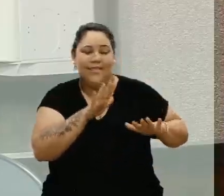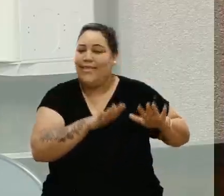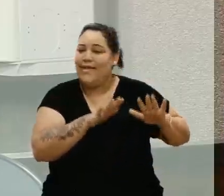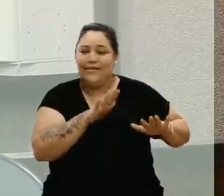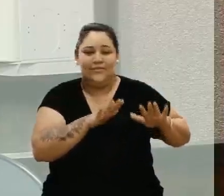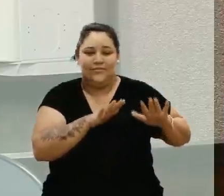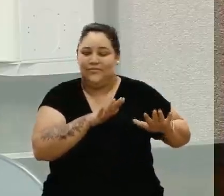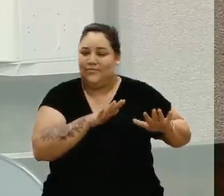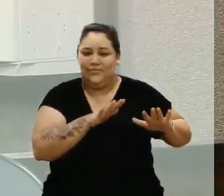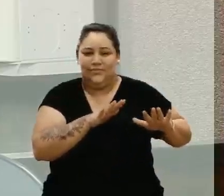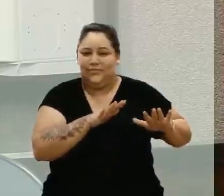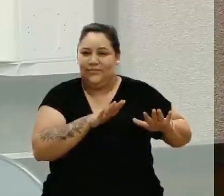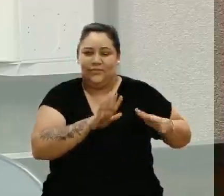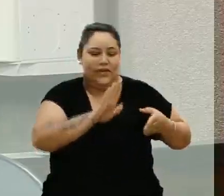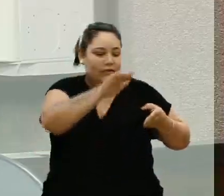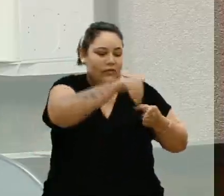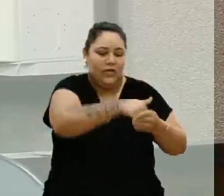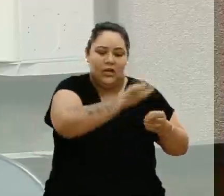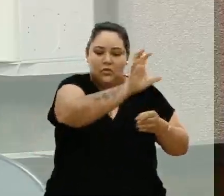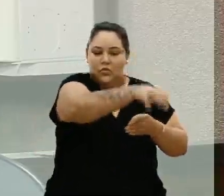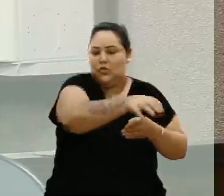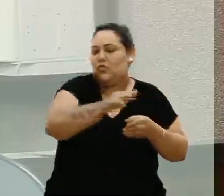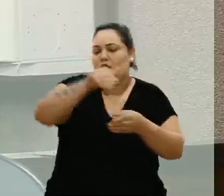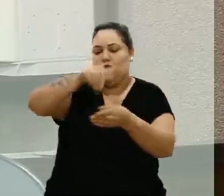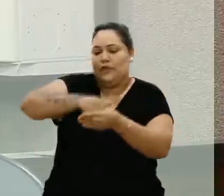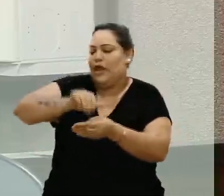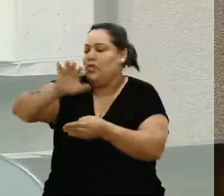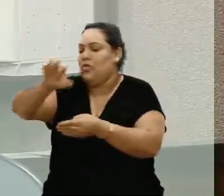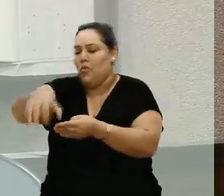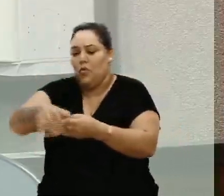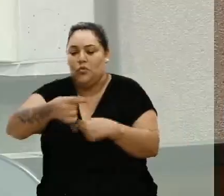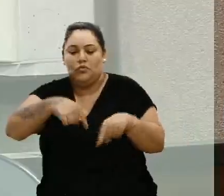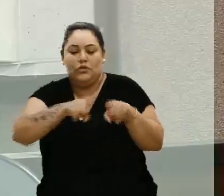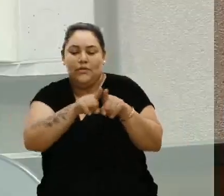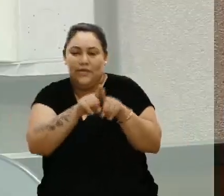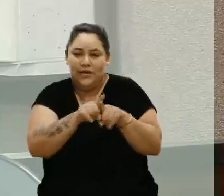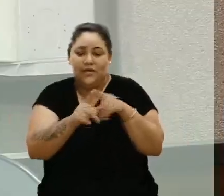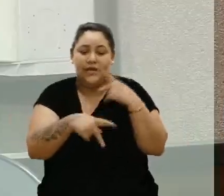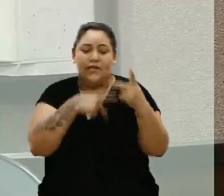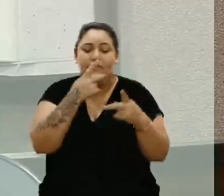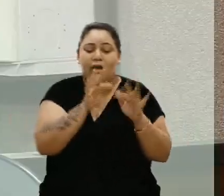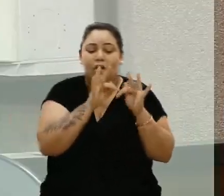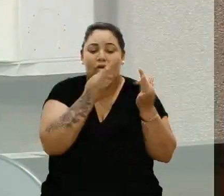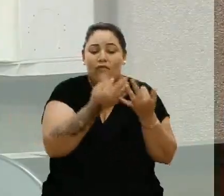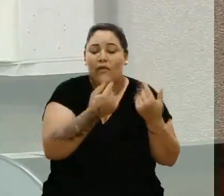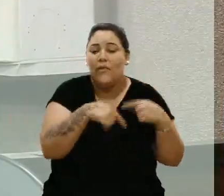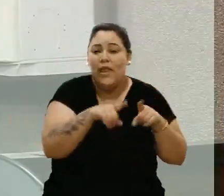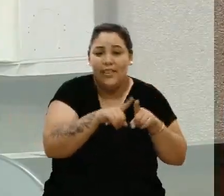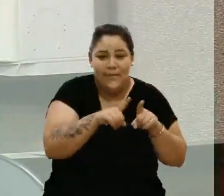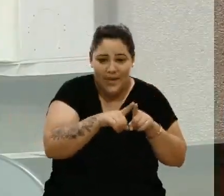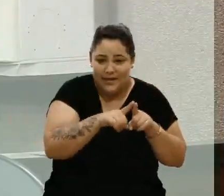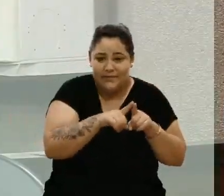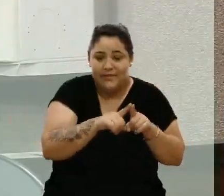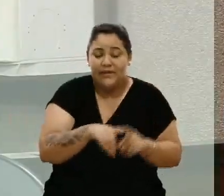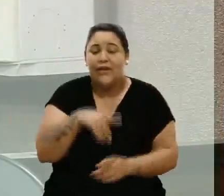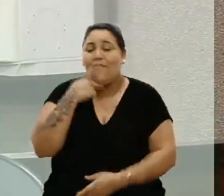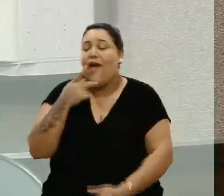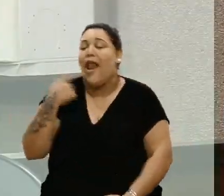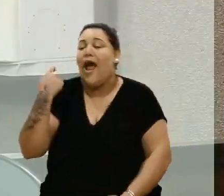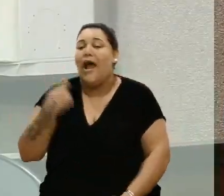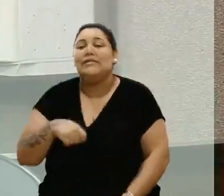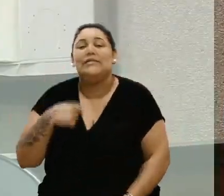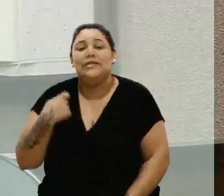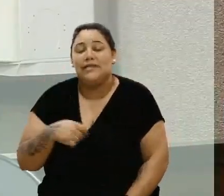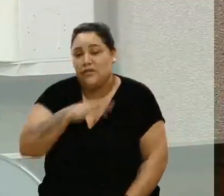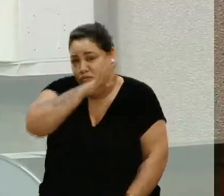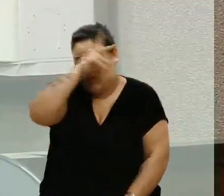querem puxar eleitoralmente para um lado, outros para o outro, que falem com as famílias, falem da necessidade do município